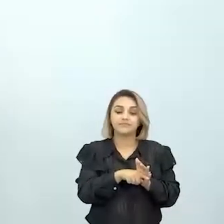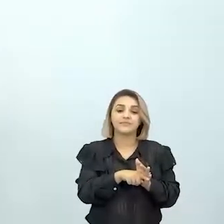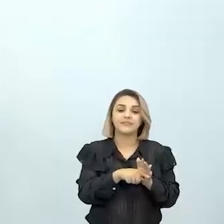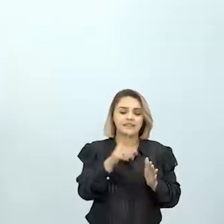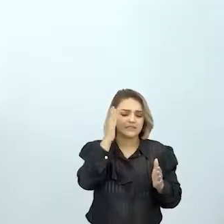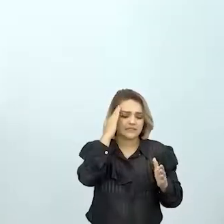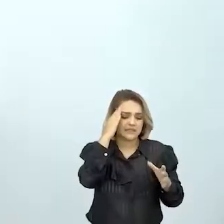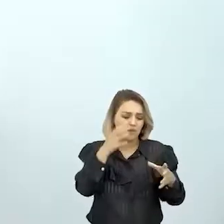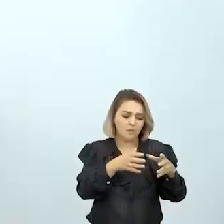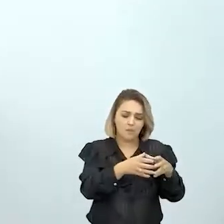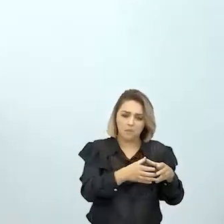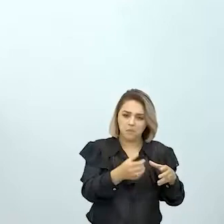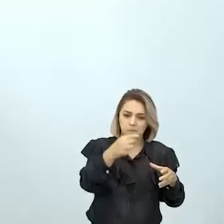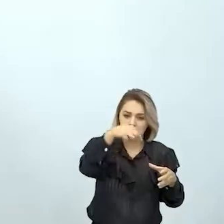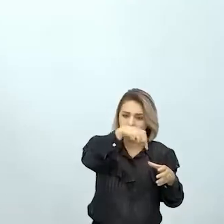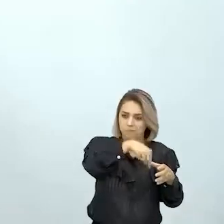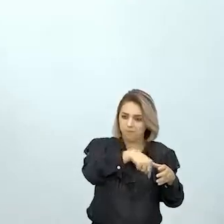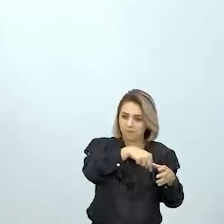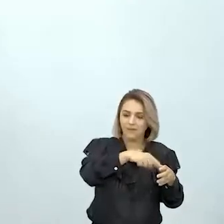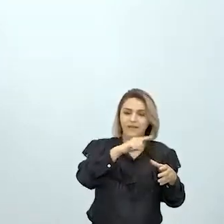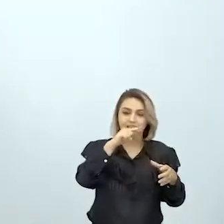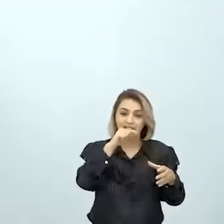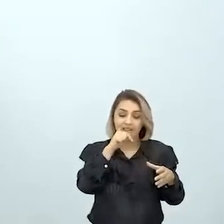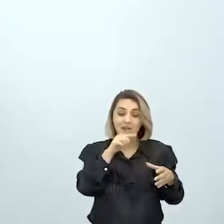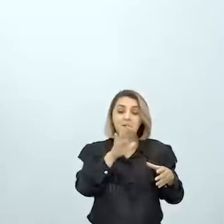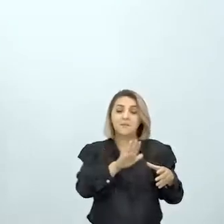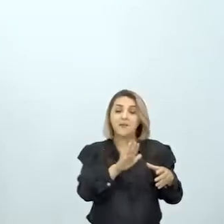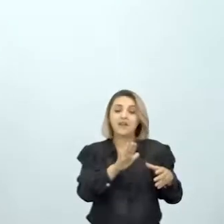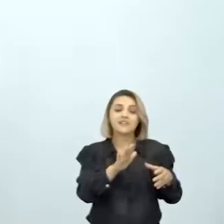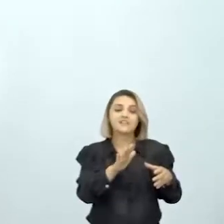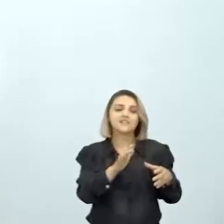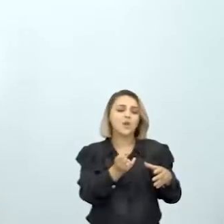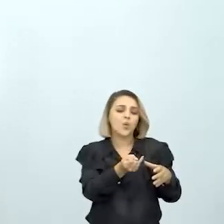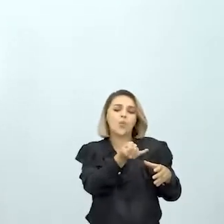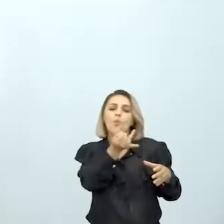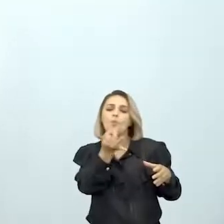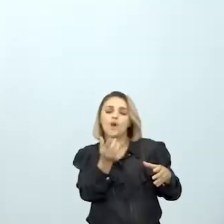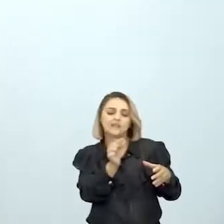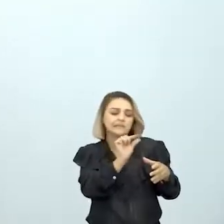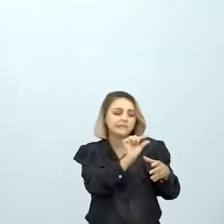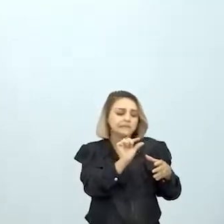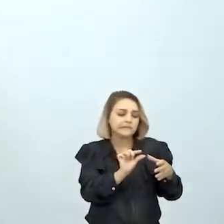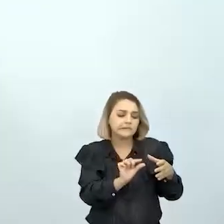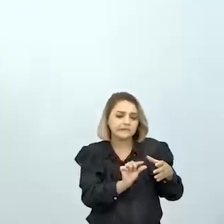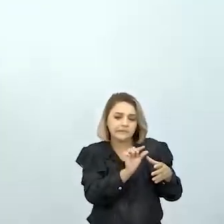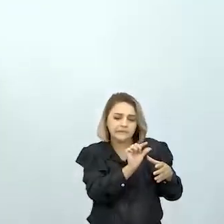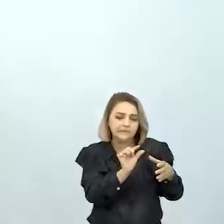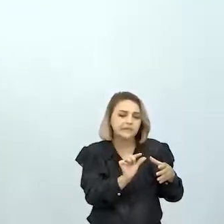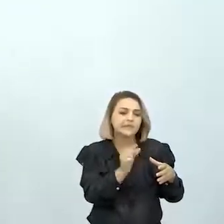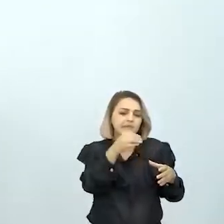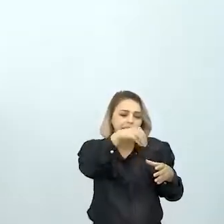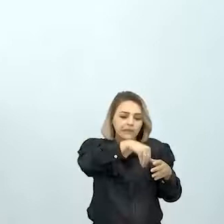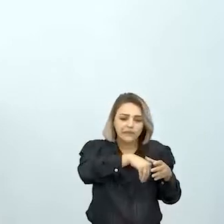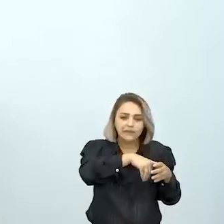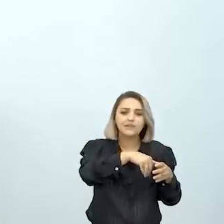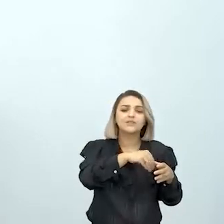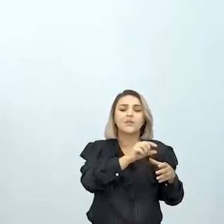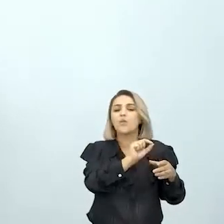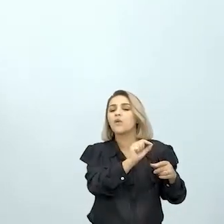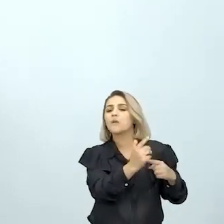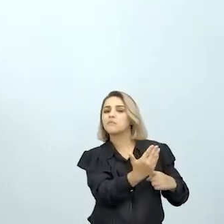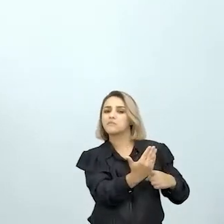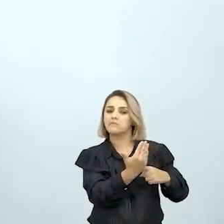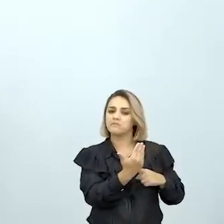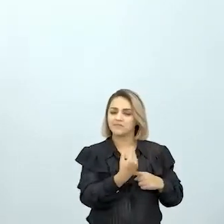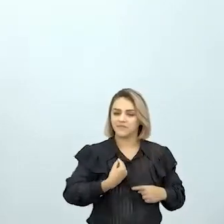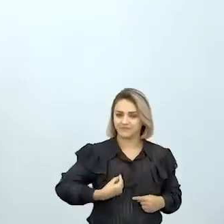dentro da água. A outra coisa é a gente saber quanto tem de cada coisa ali dentro da água. Qual o benefício que isso daí pode trazer para a nossa